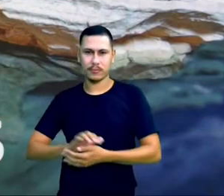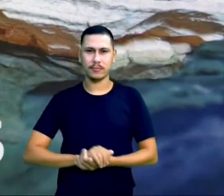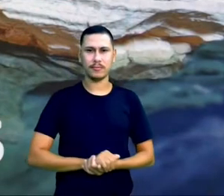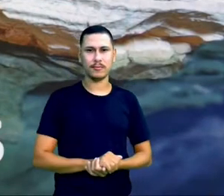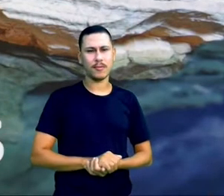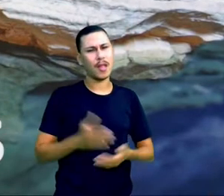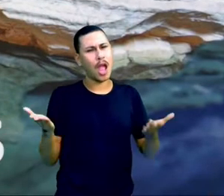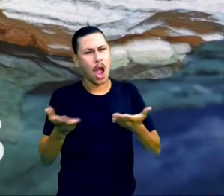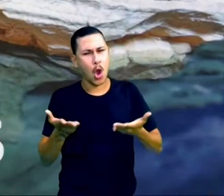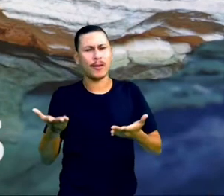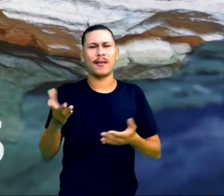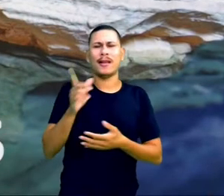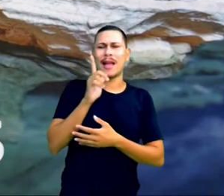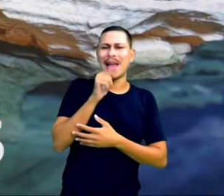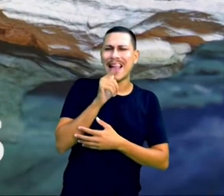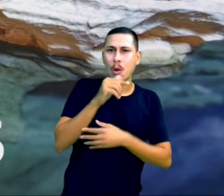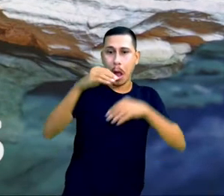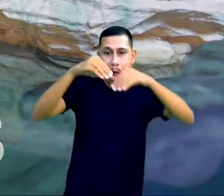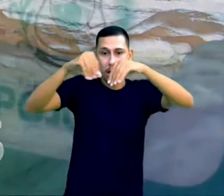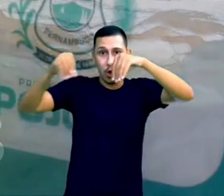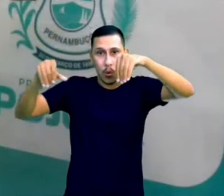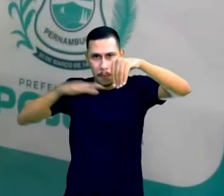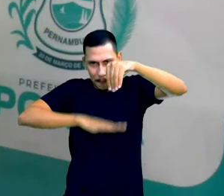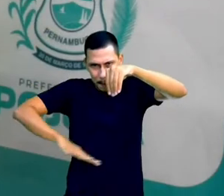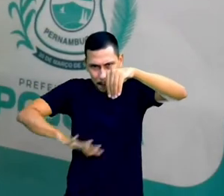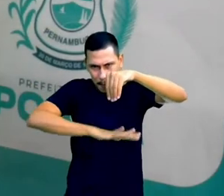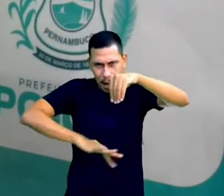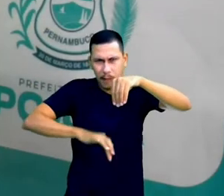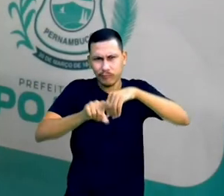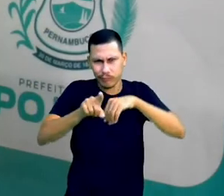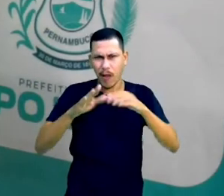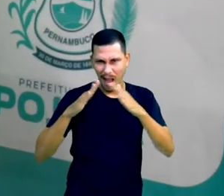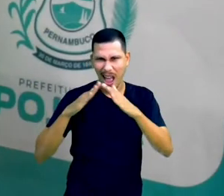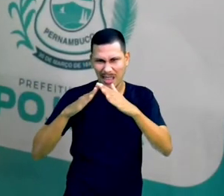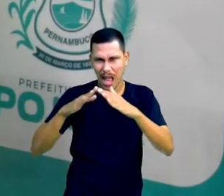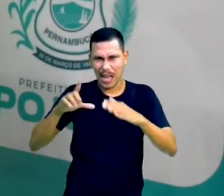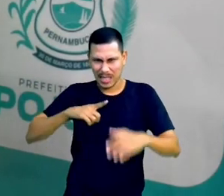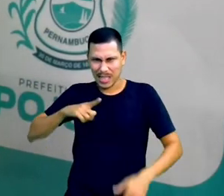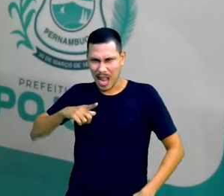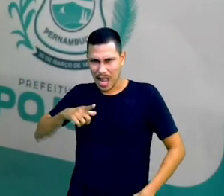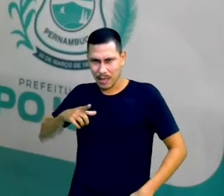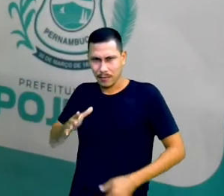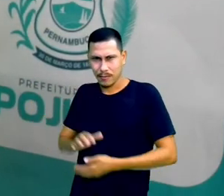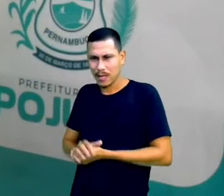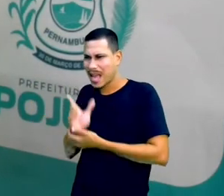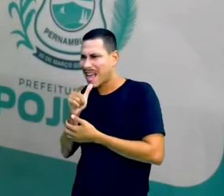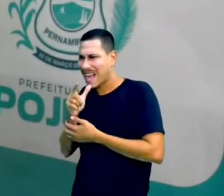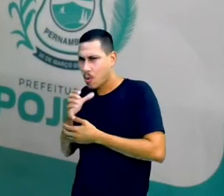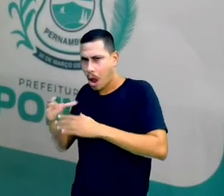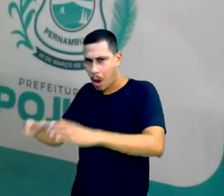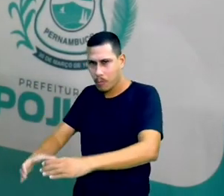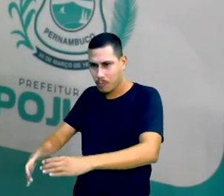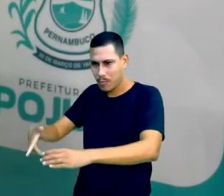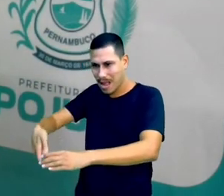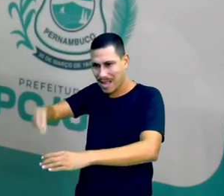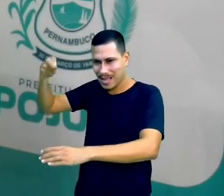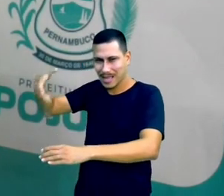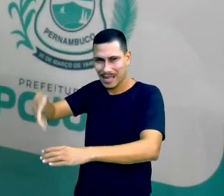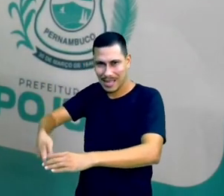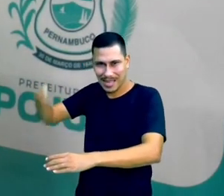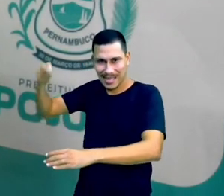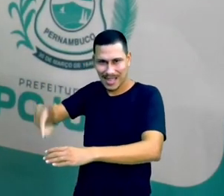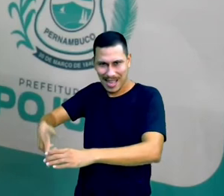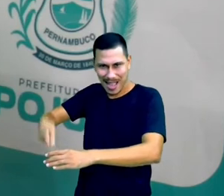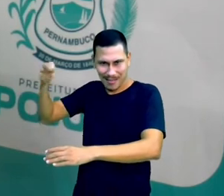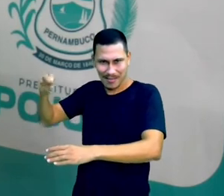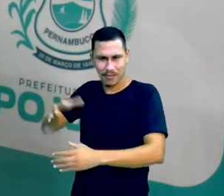subterrâneas. Quem aí tem um poço em casa? Um poço, uma cacimba. Ele é